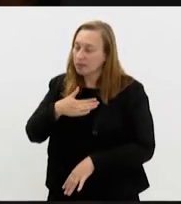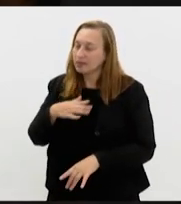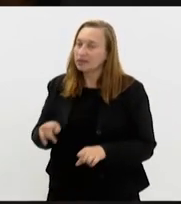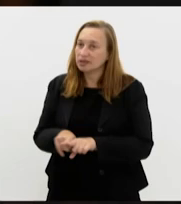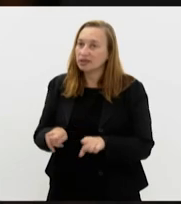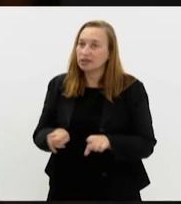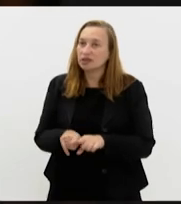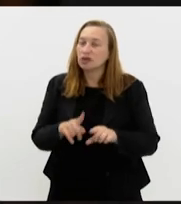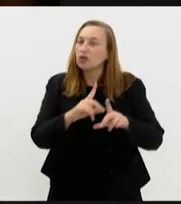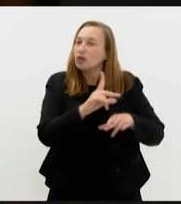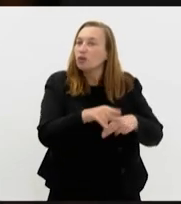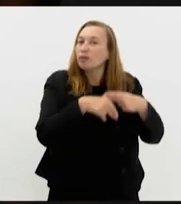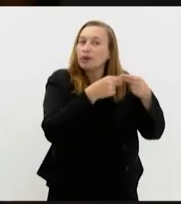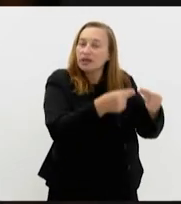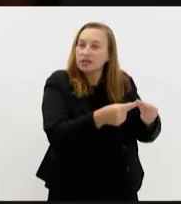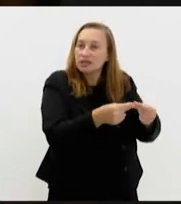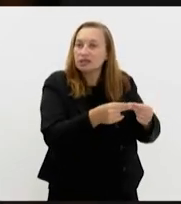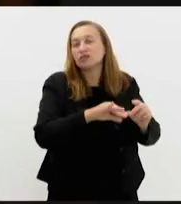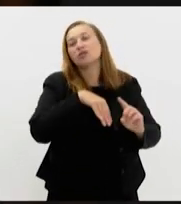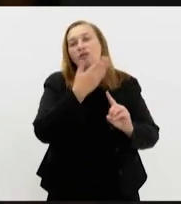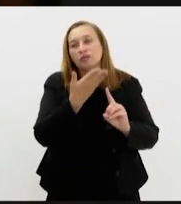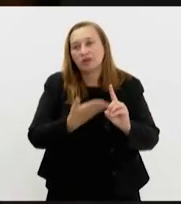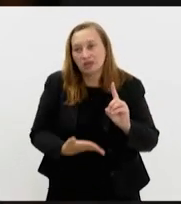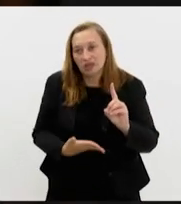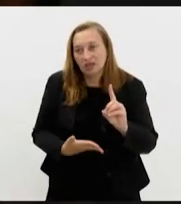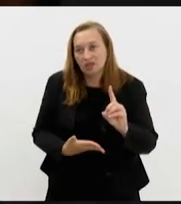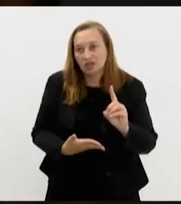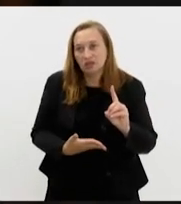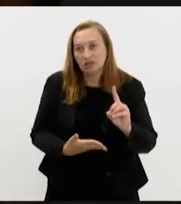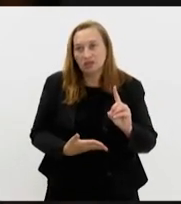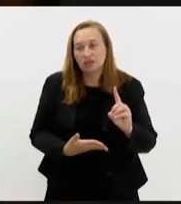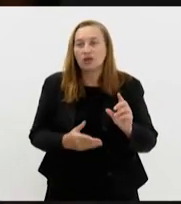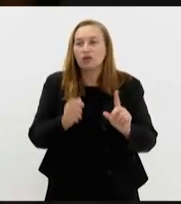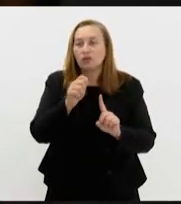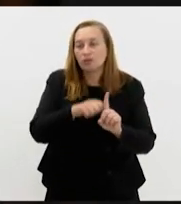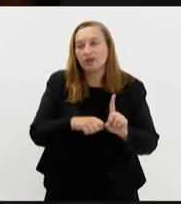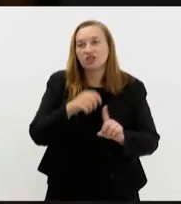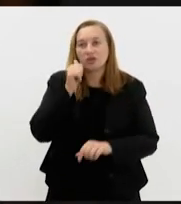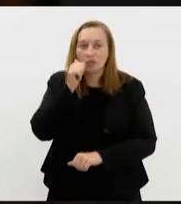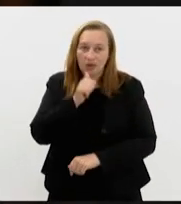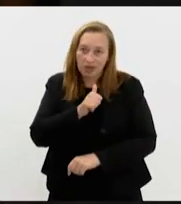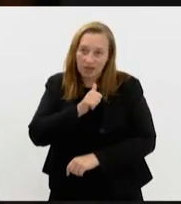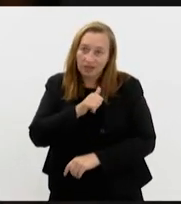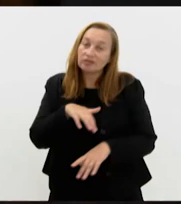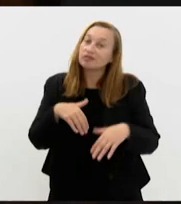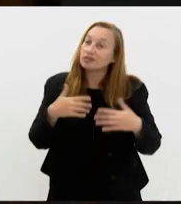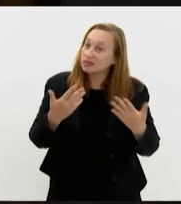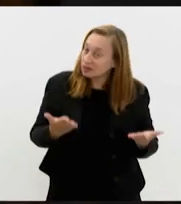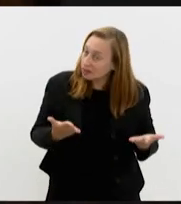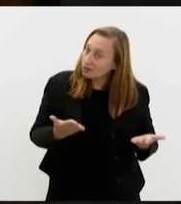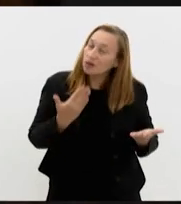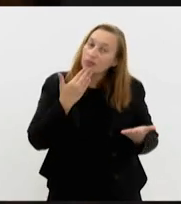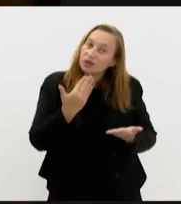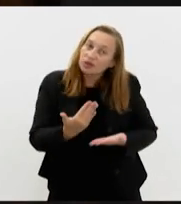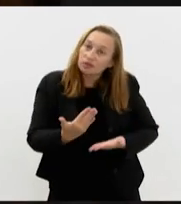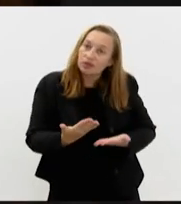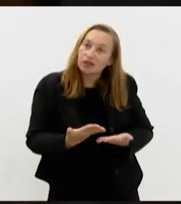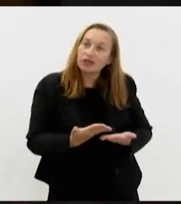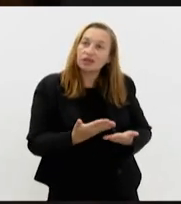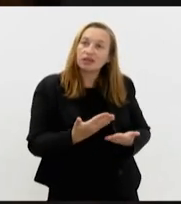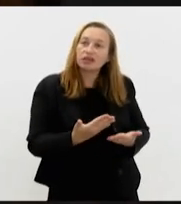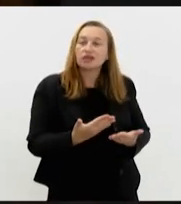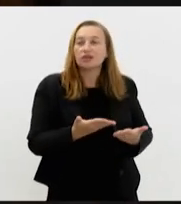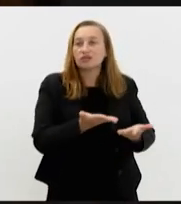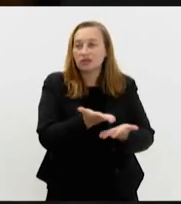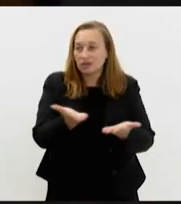uma lembrancinha em homenagem ao mês da mulher. Então, ele pediu para